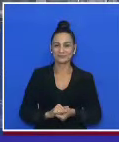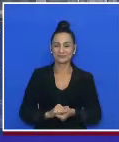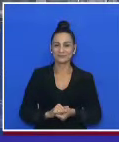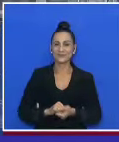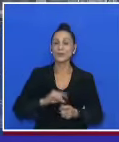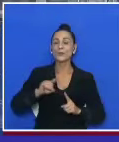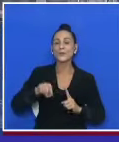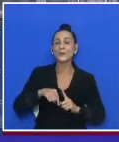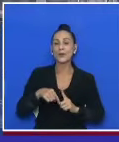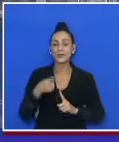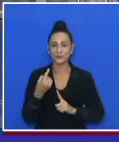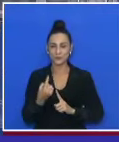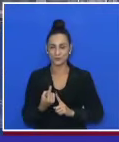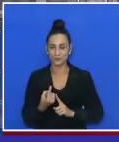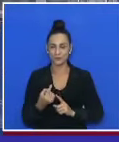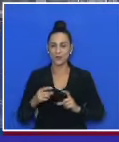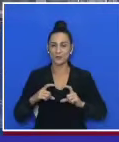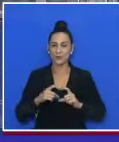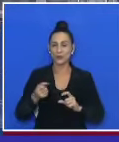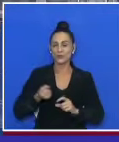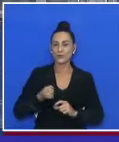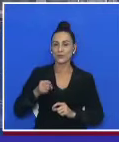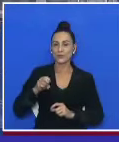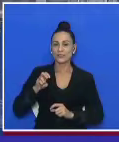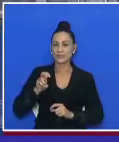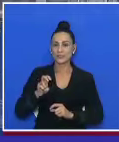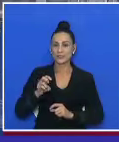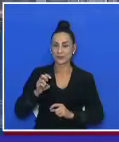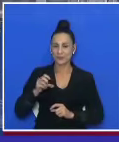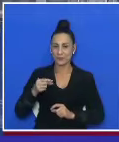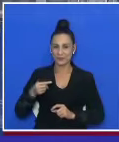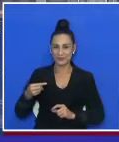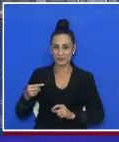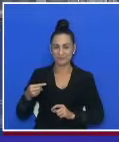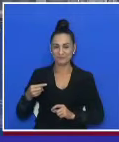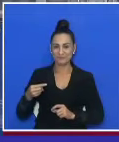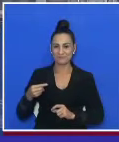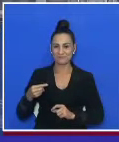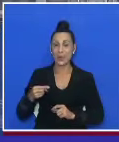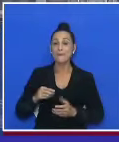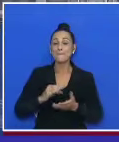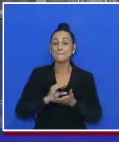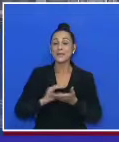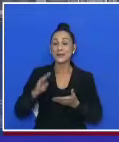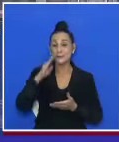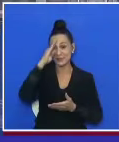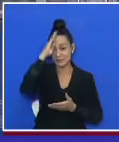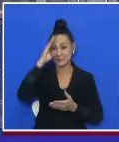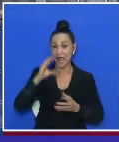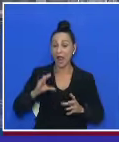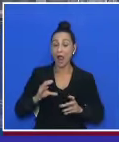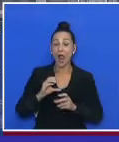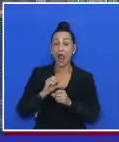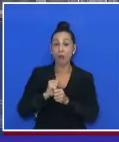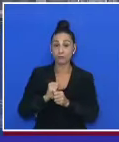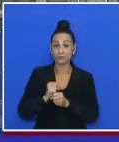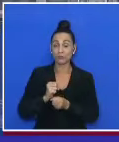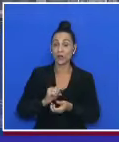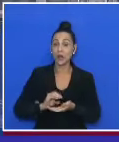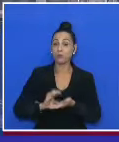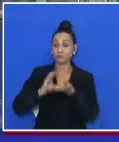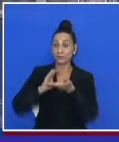Vem chegando mais uma bola, 51, bola 51. Prêmio principal acumulado em mais